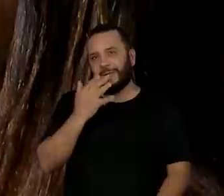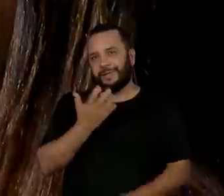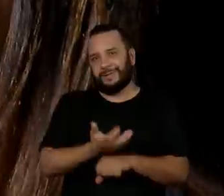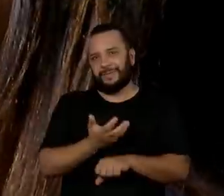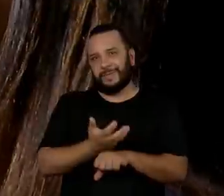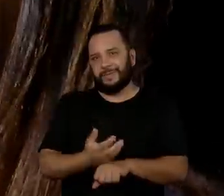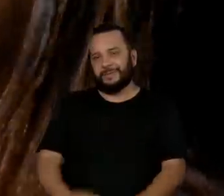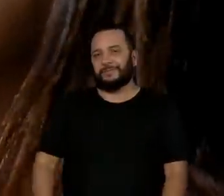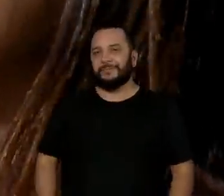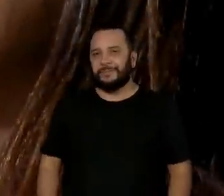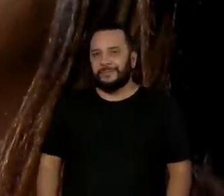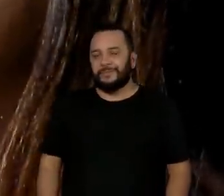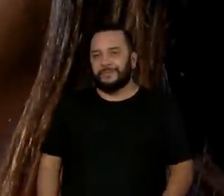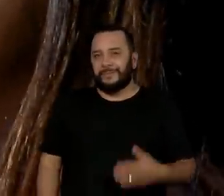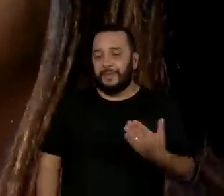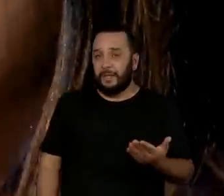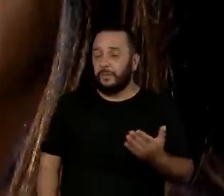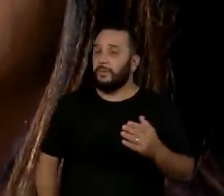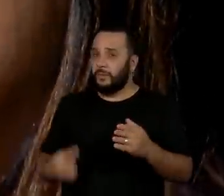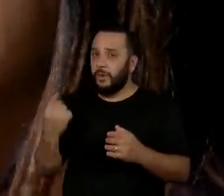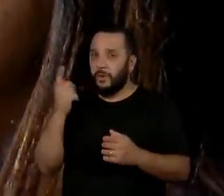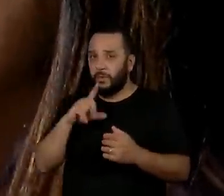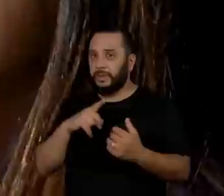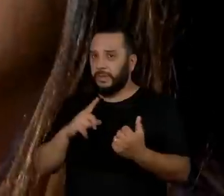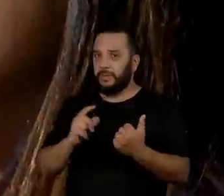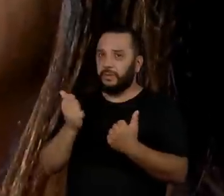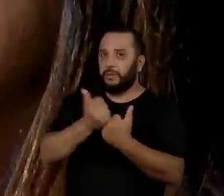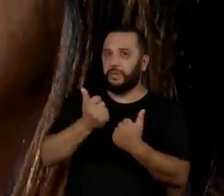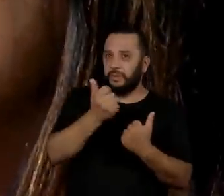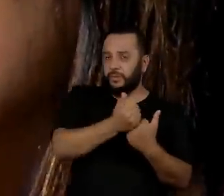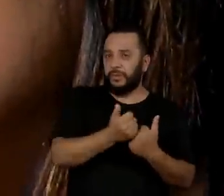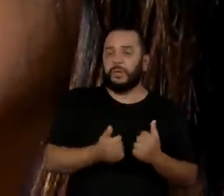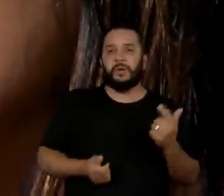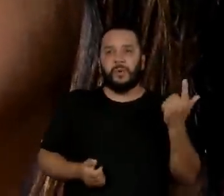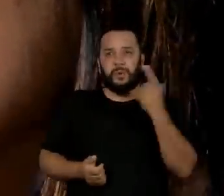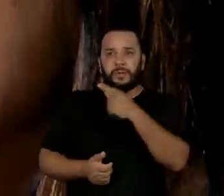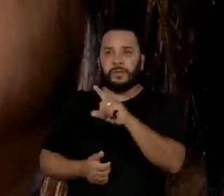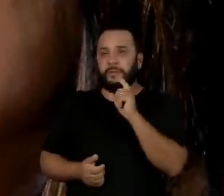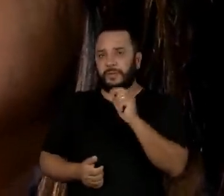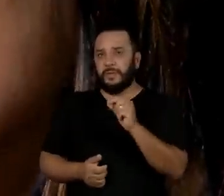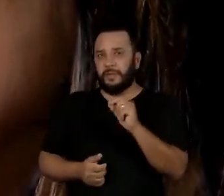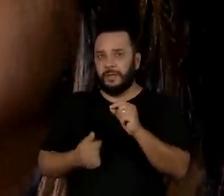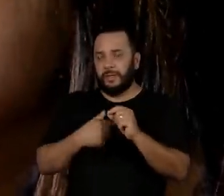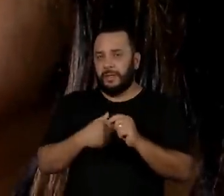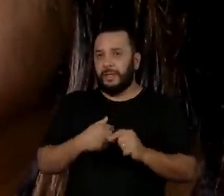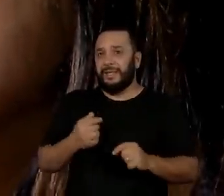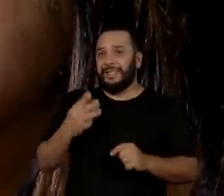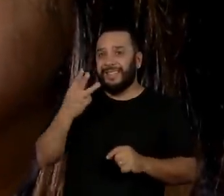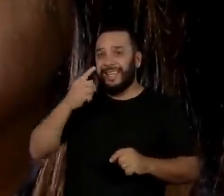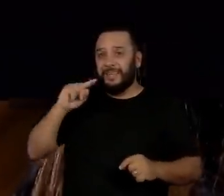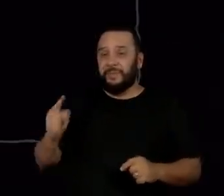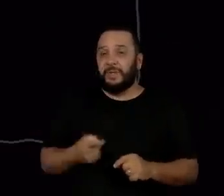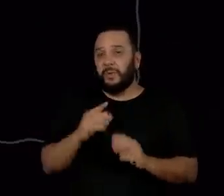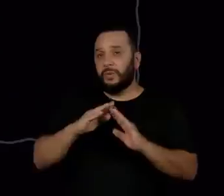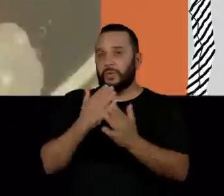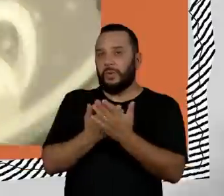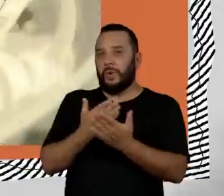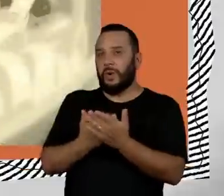foi foi trocando e nós conseguimos chegar com esses produtos em 3 mil escolas